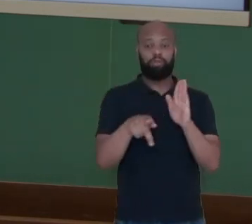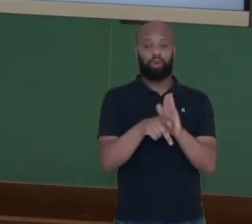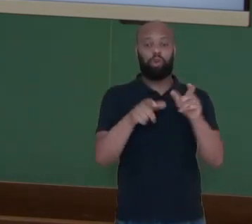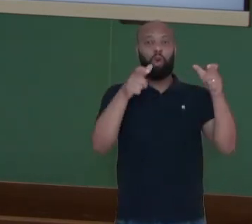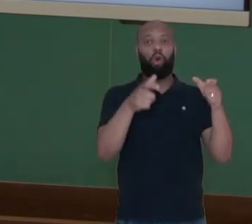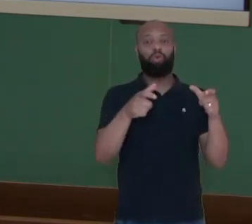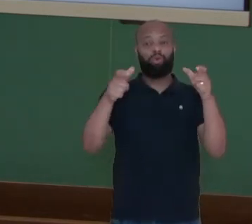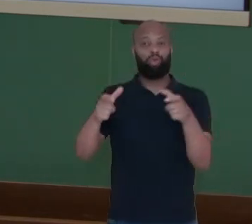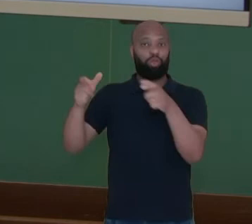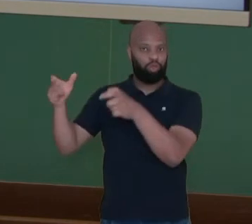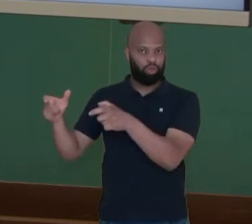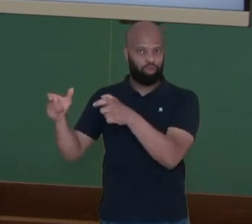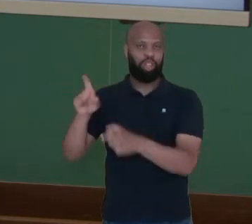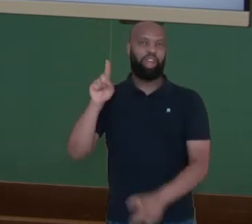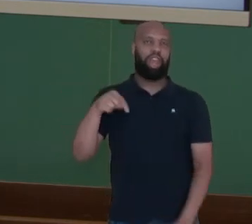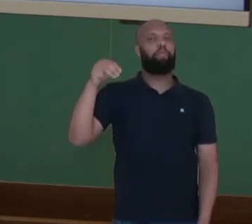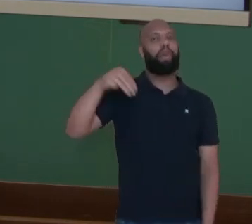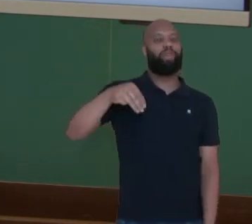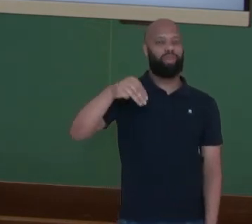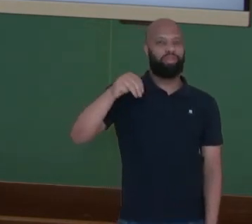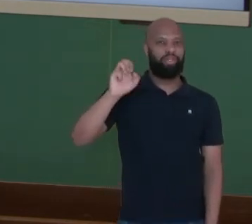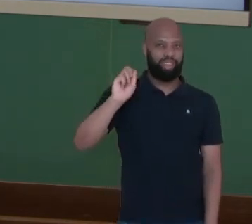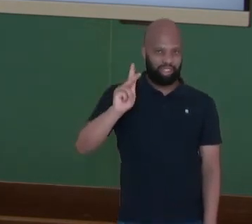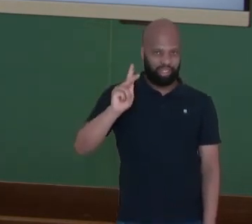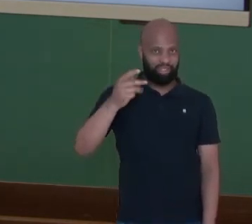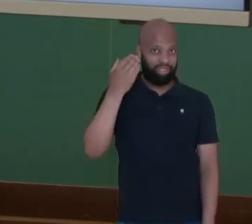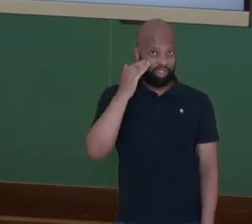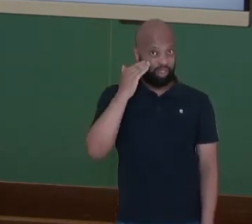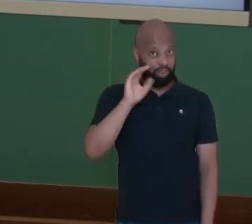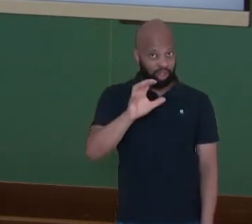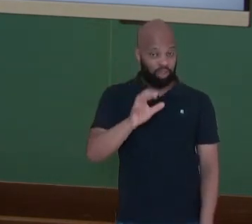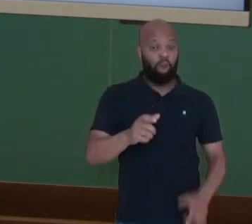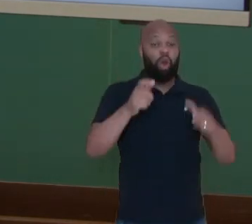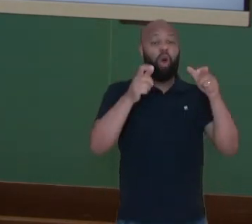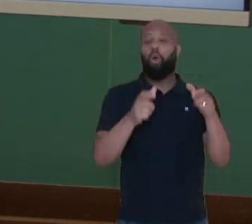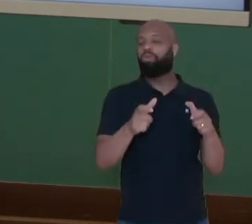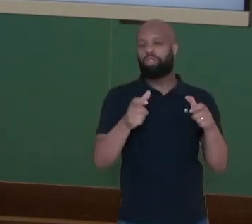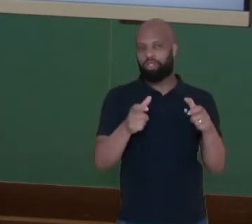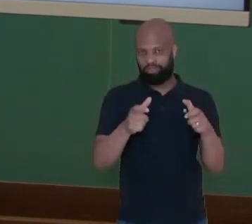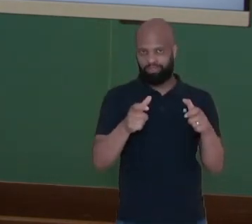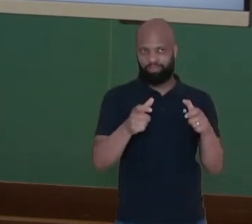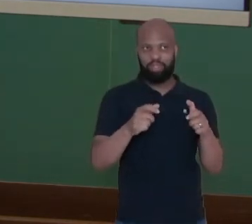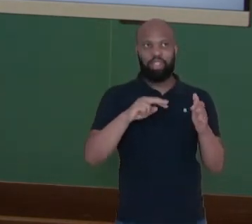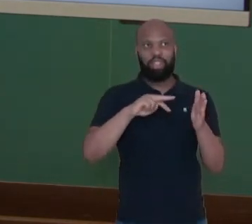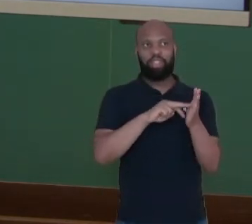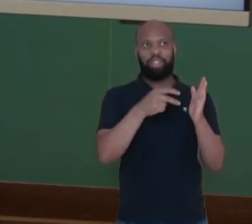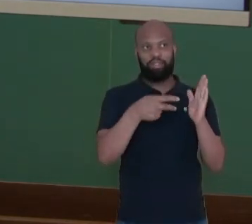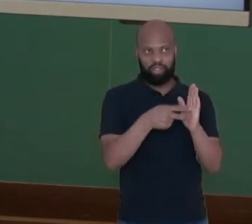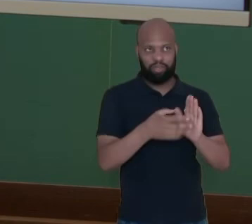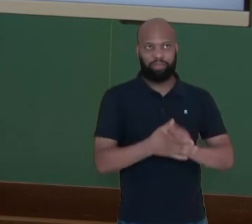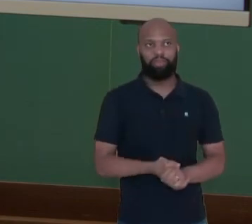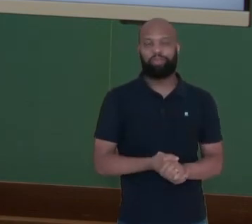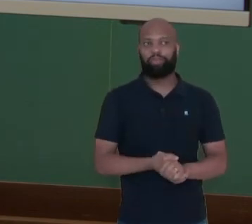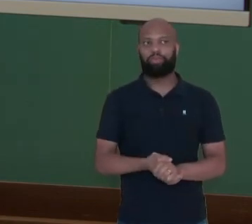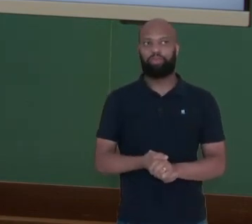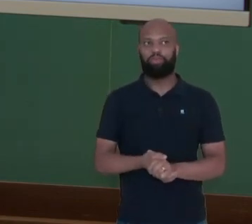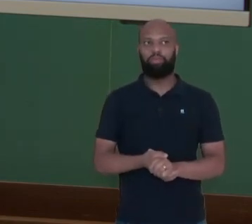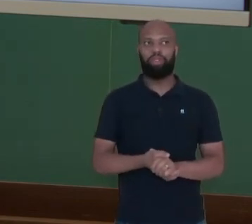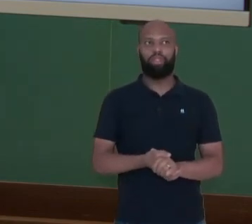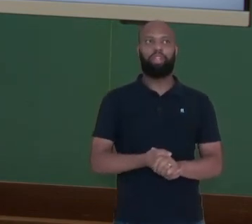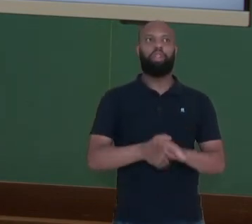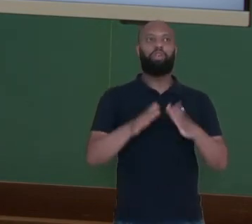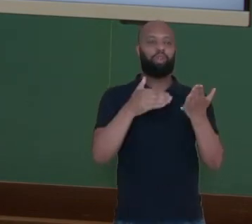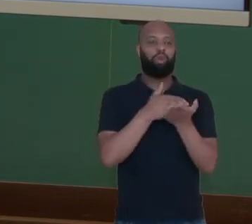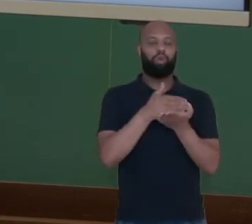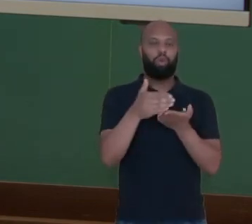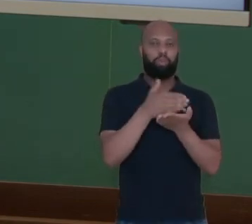a posição do carrinho. Certo? Então, a posição do carrinho. Ou seja, veja ali, ele